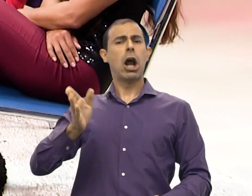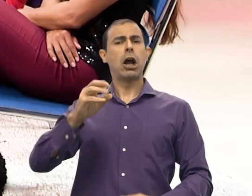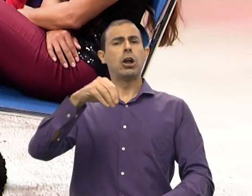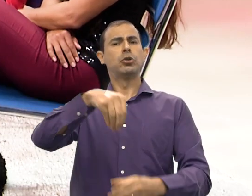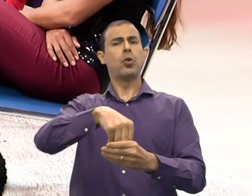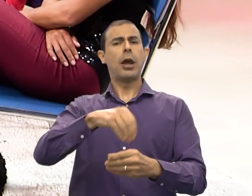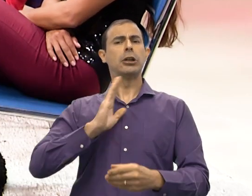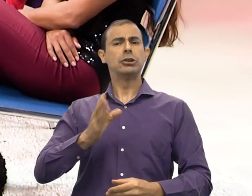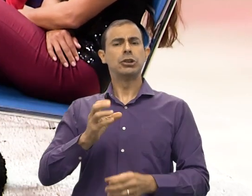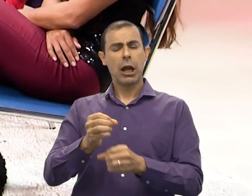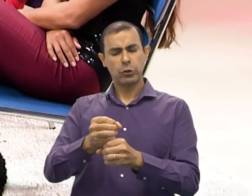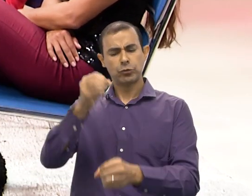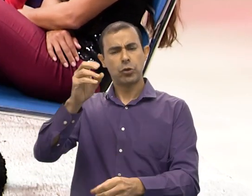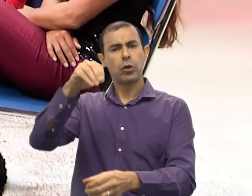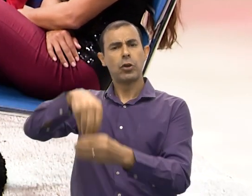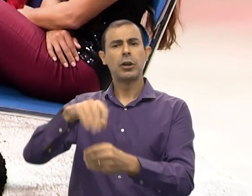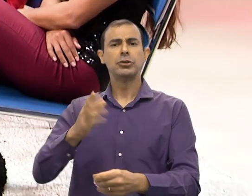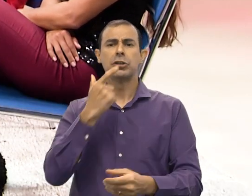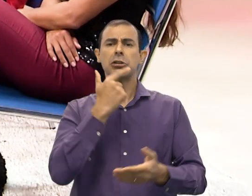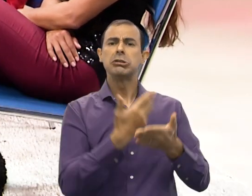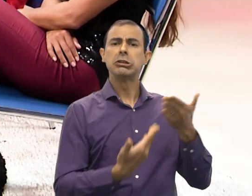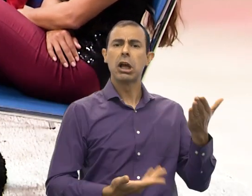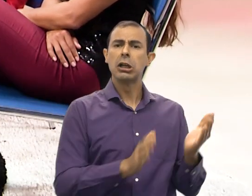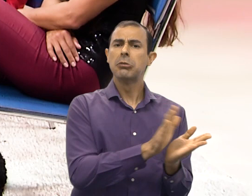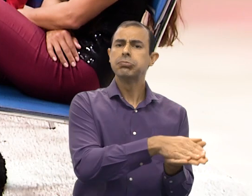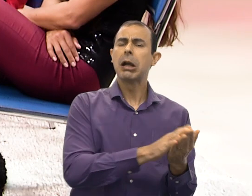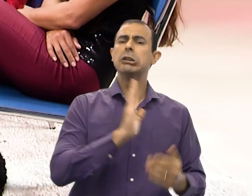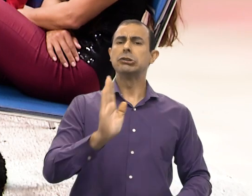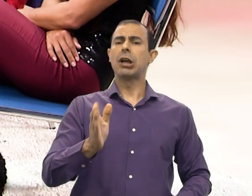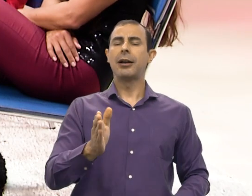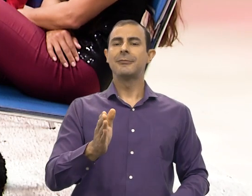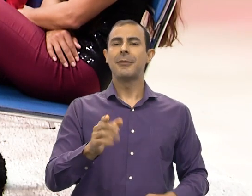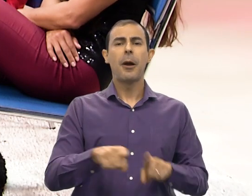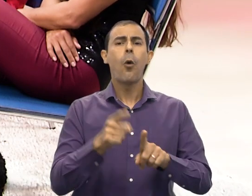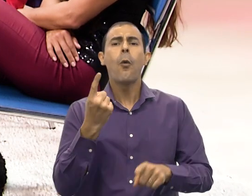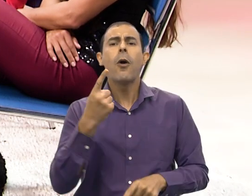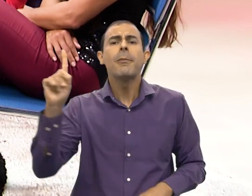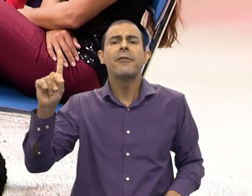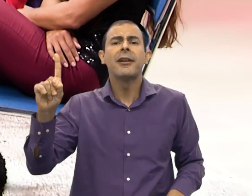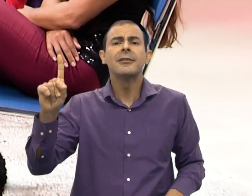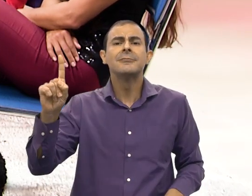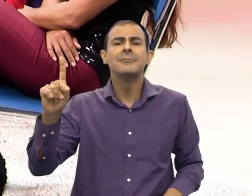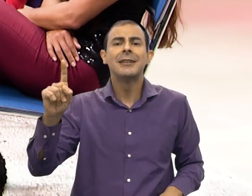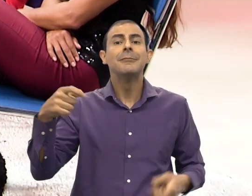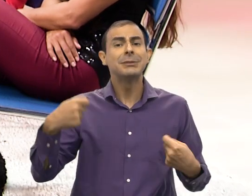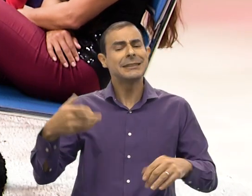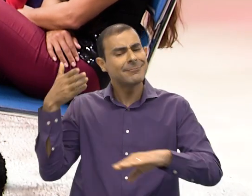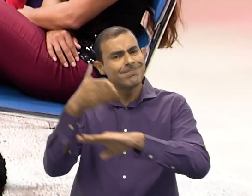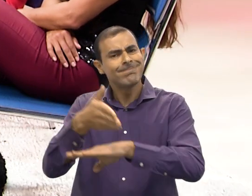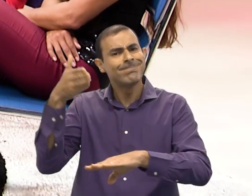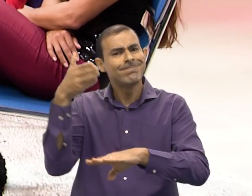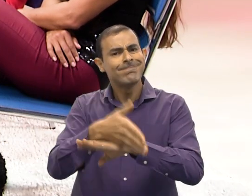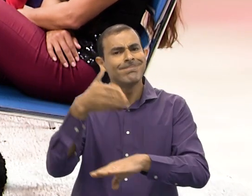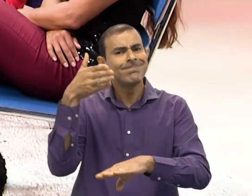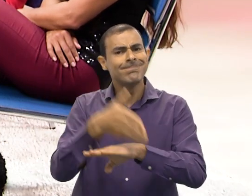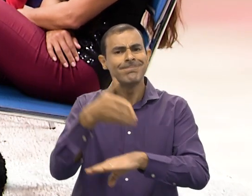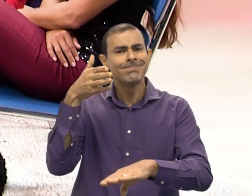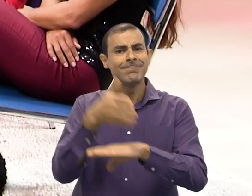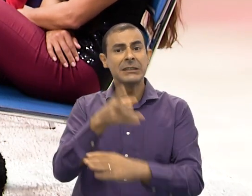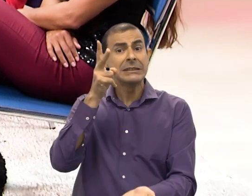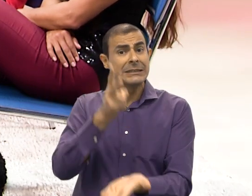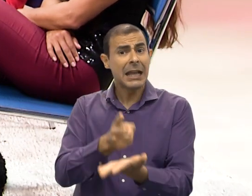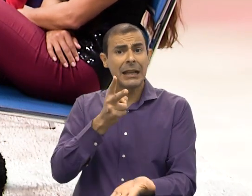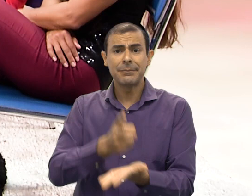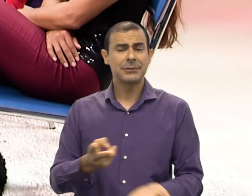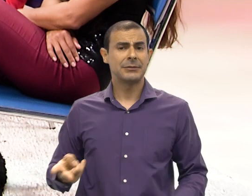mais compareceu ao almoço. Ela vai dizer de quanto tempo as pessoas podem fazer doação. O ser doador é um ato contínuo. Por isso